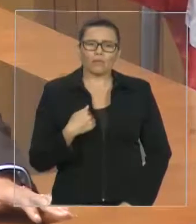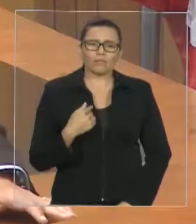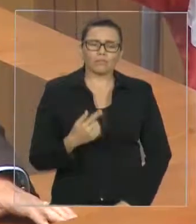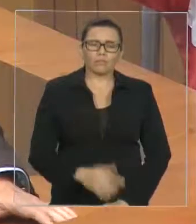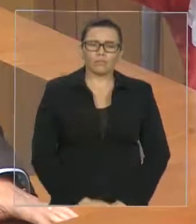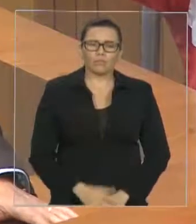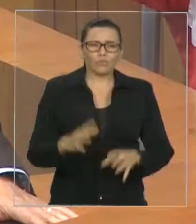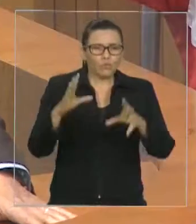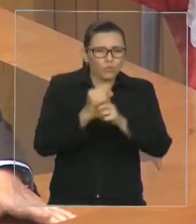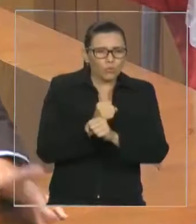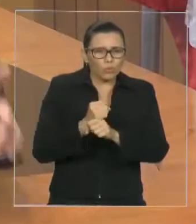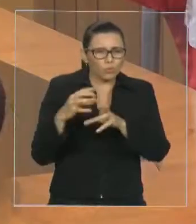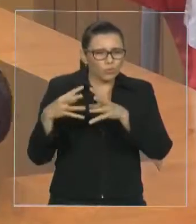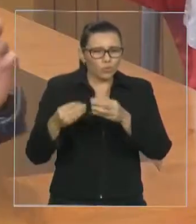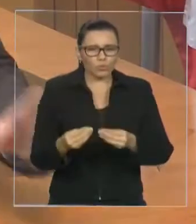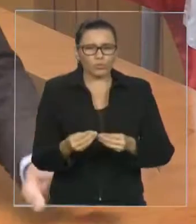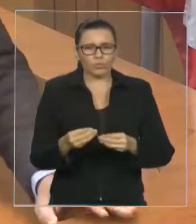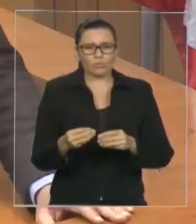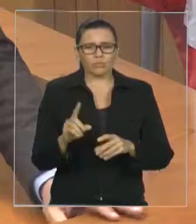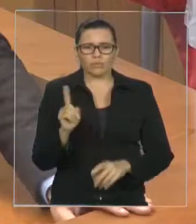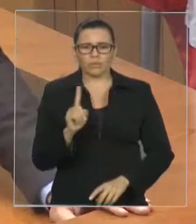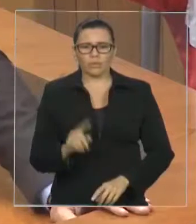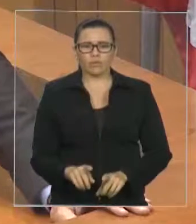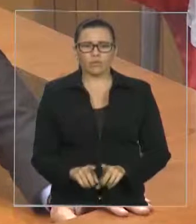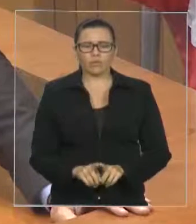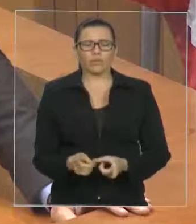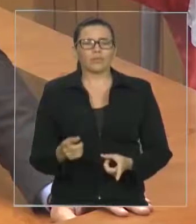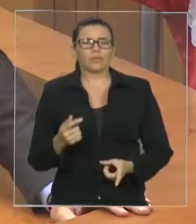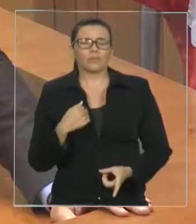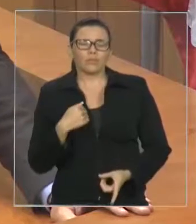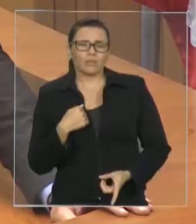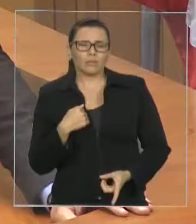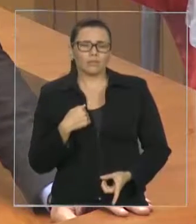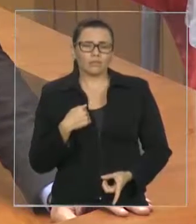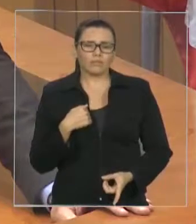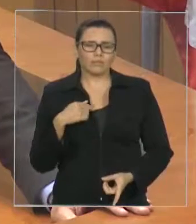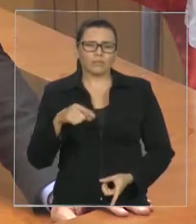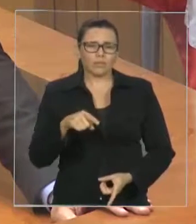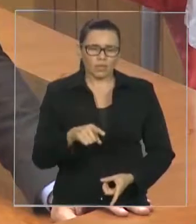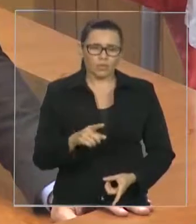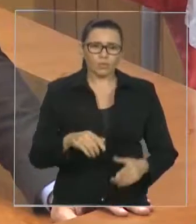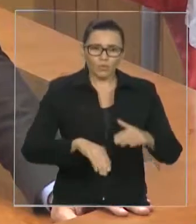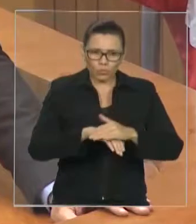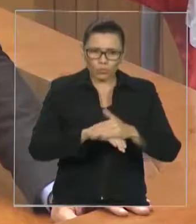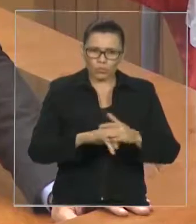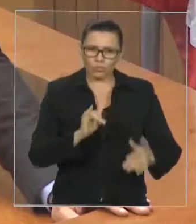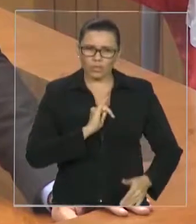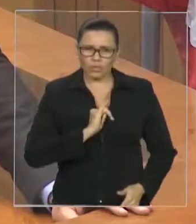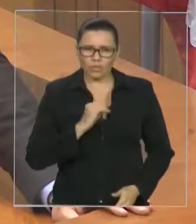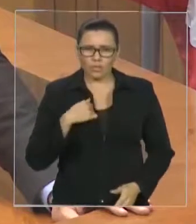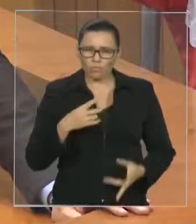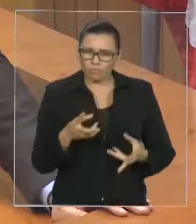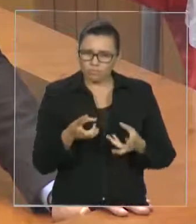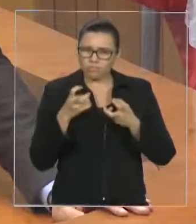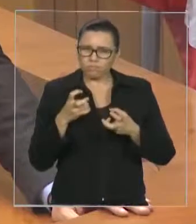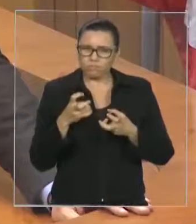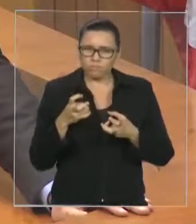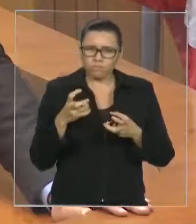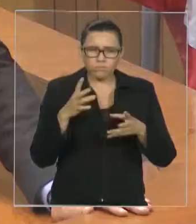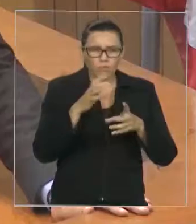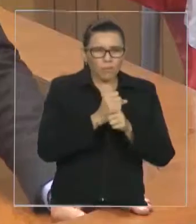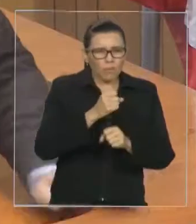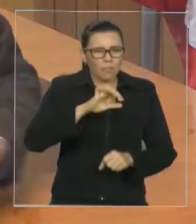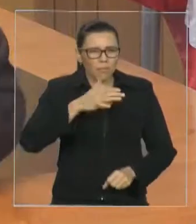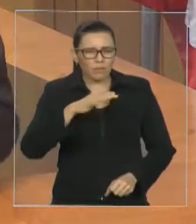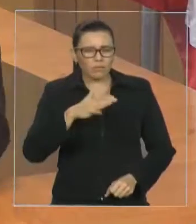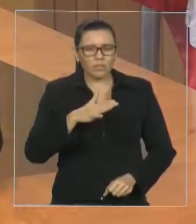tinha mais do que 600 torcedores, não tinha mais do que 600 torcedores dentro do estádio Frei